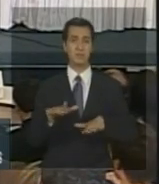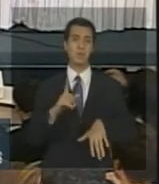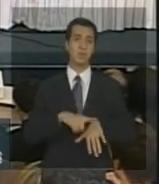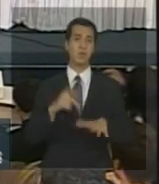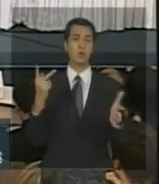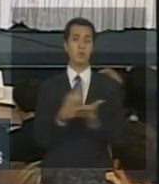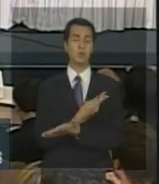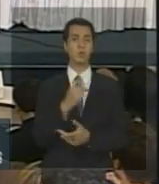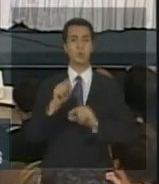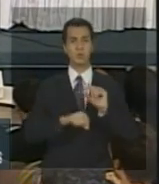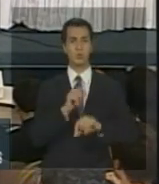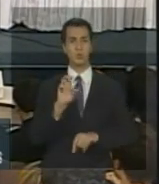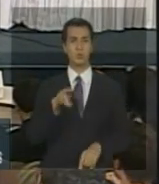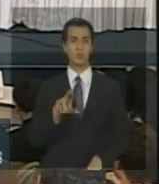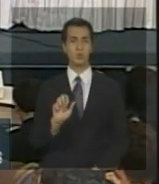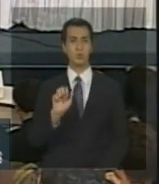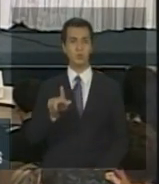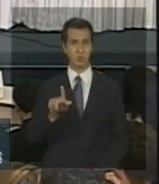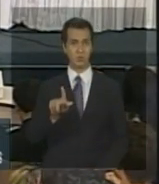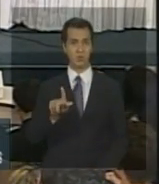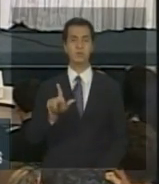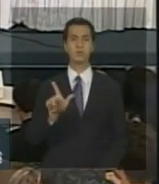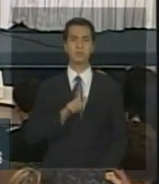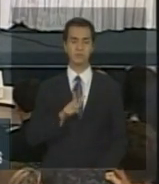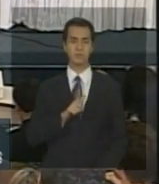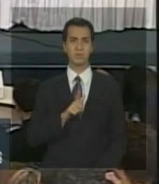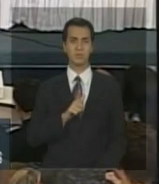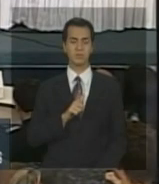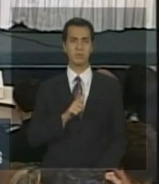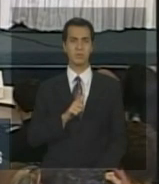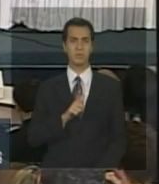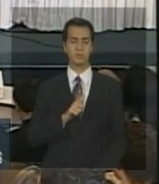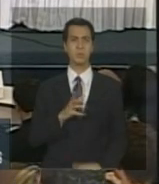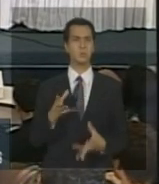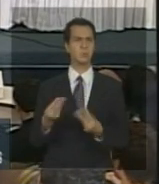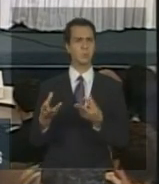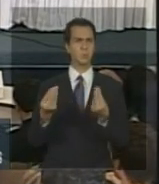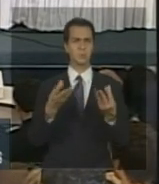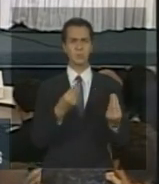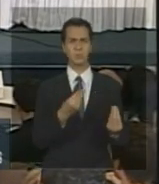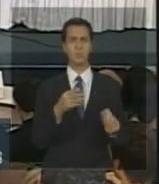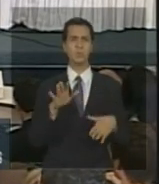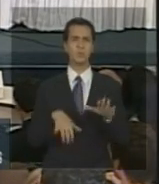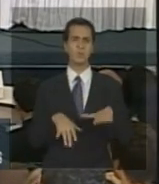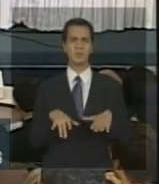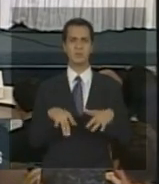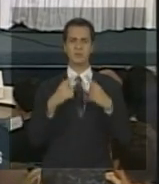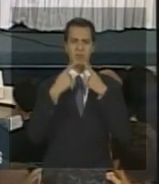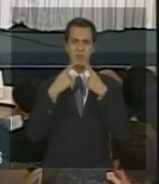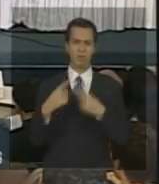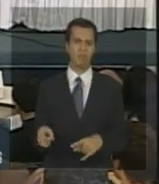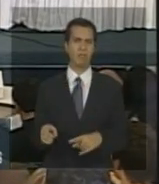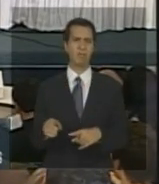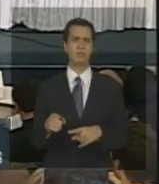relação às organizações não governamentais, existem, muitas vezes, ataques